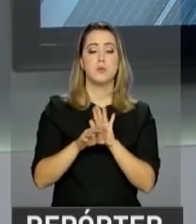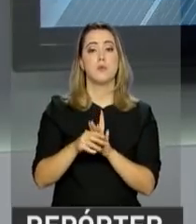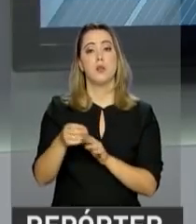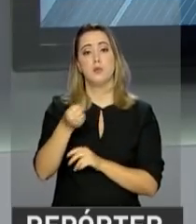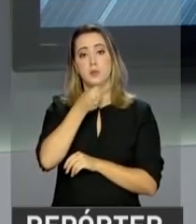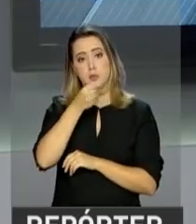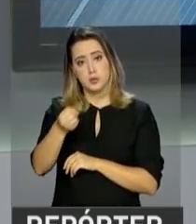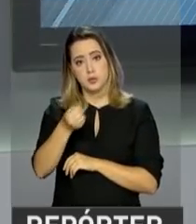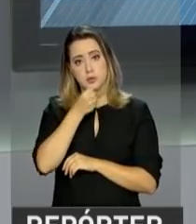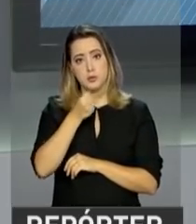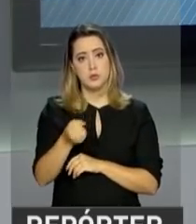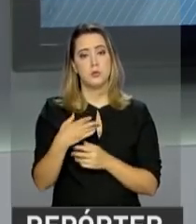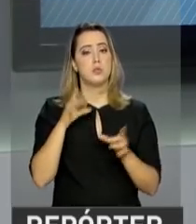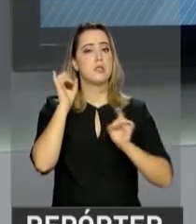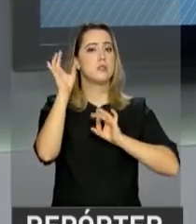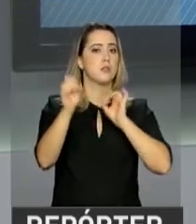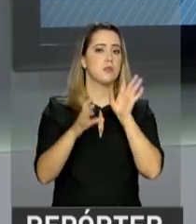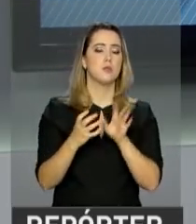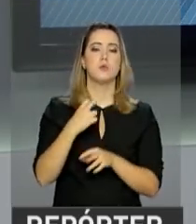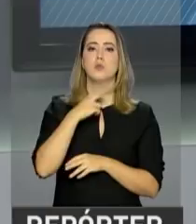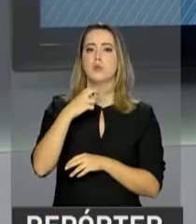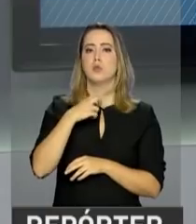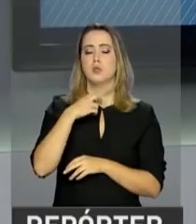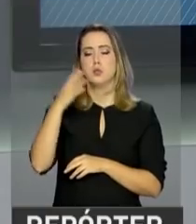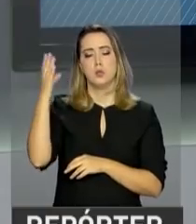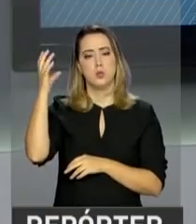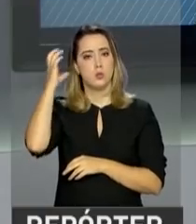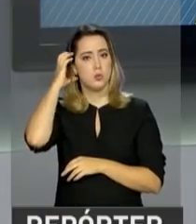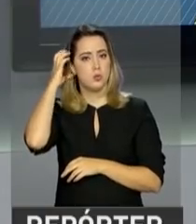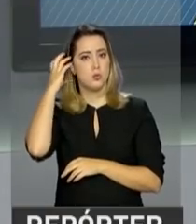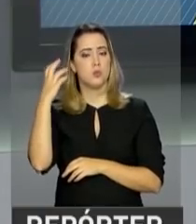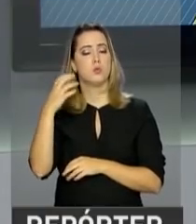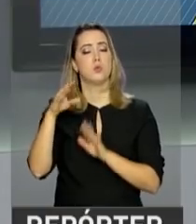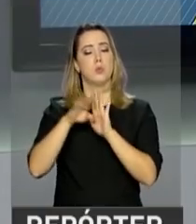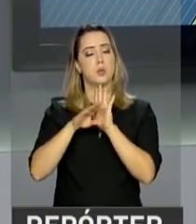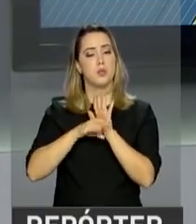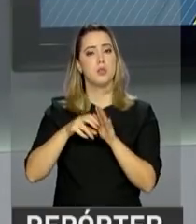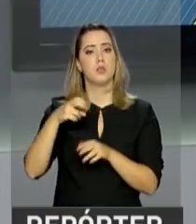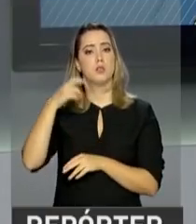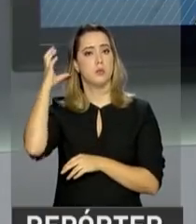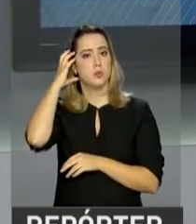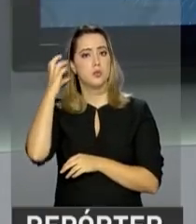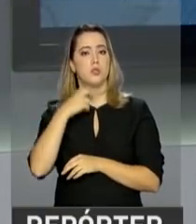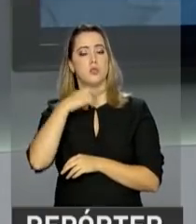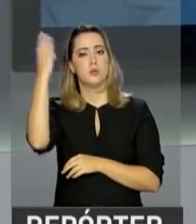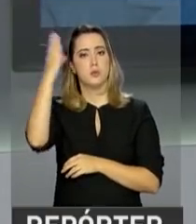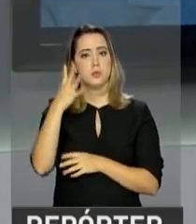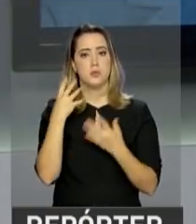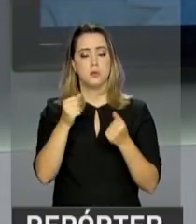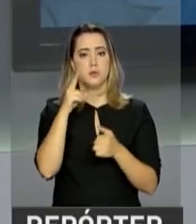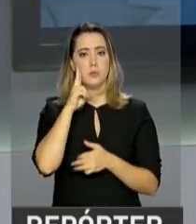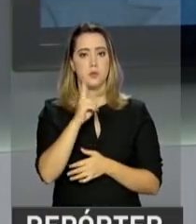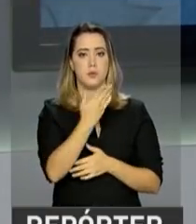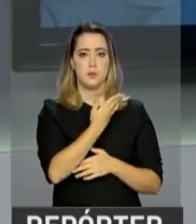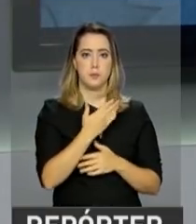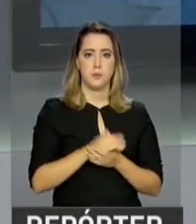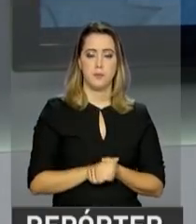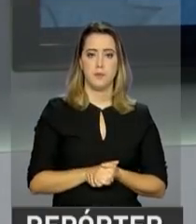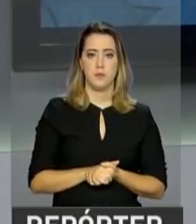em uma entrevista exclusiva do programa de rádio a voz do brasil vamos conferir a entrevista